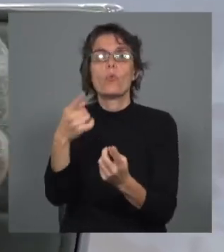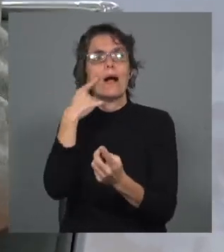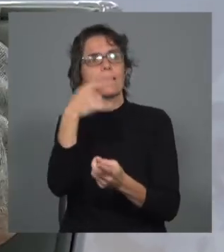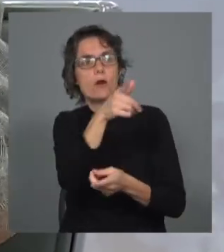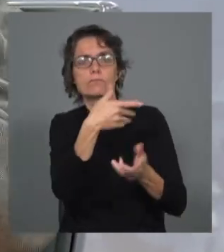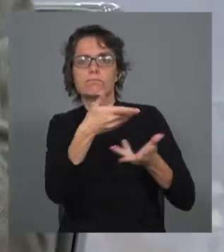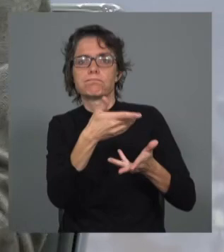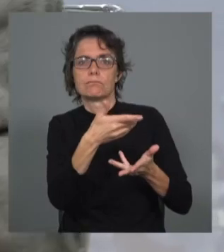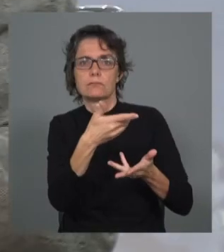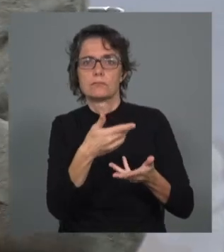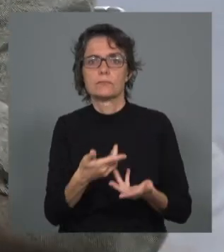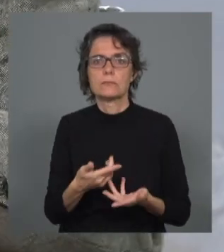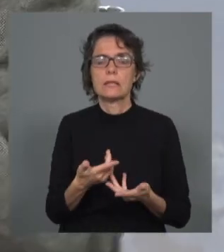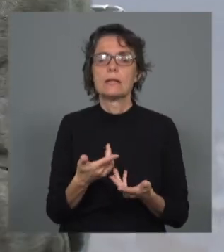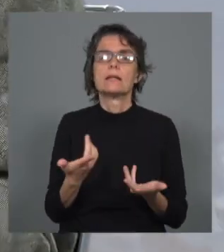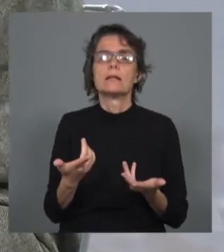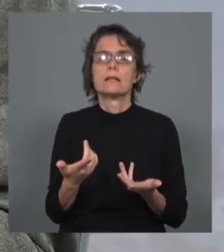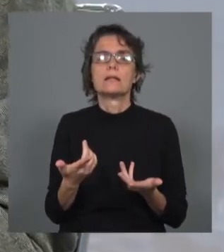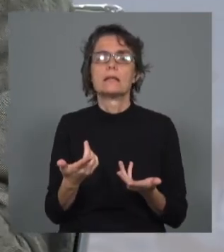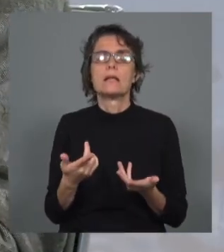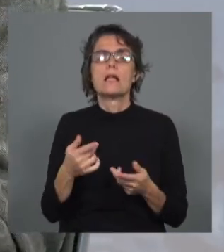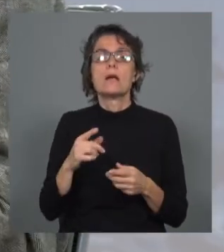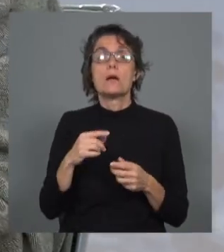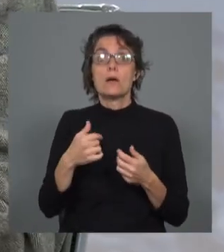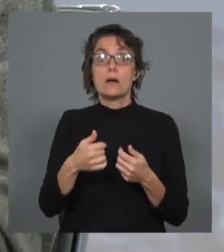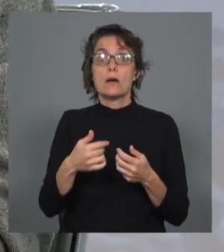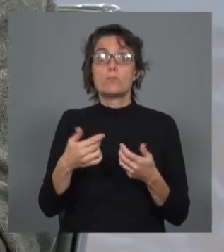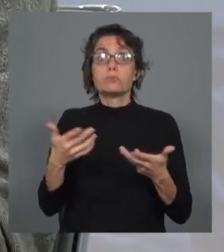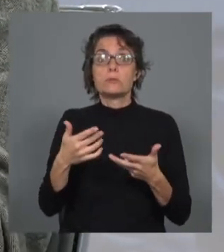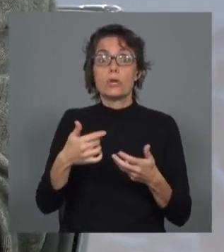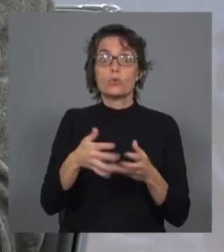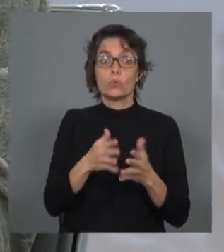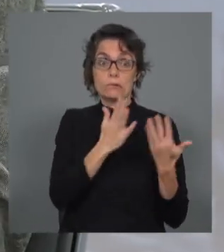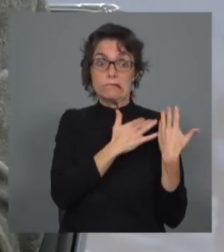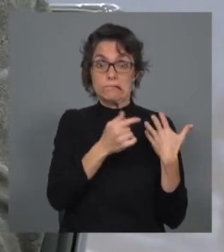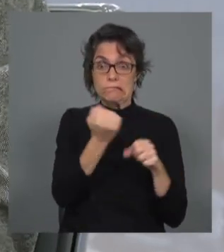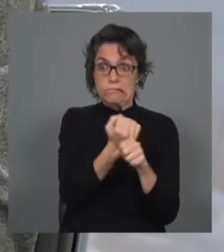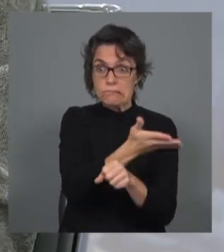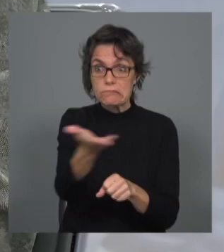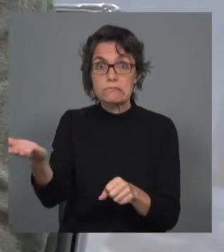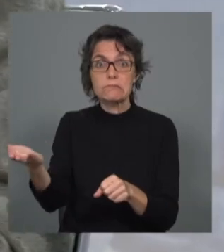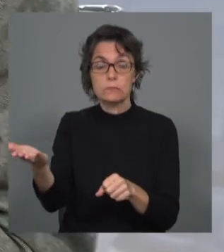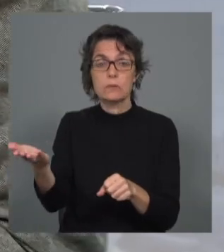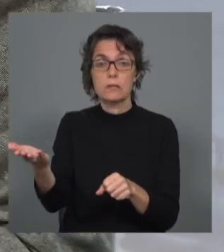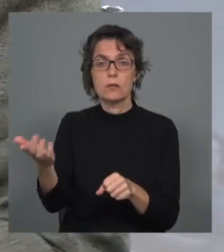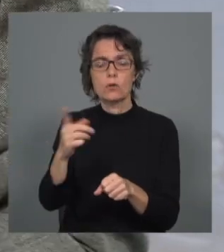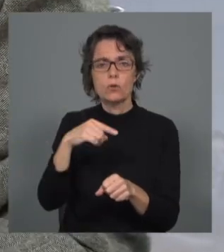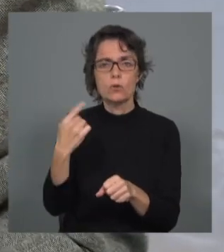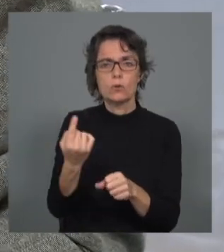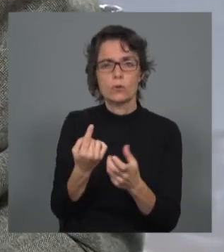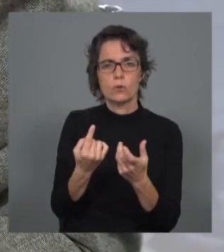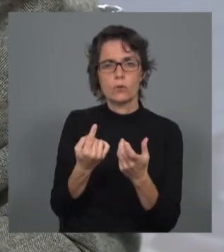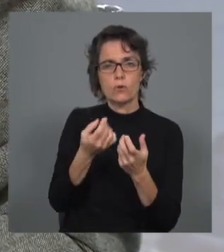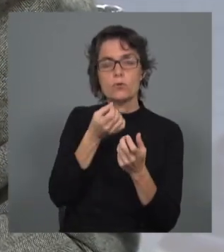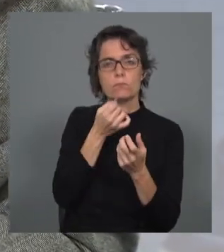é preciso arranjar o dinheiro. Portanto, todas estas tarefas têm que ser ajudadas a compreender como é